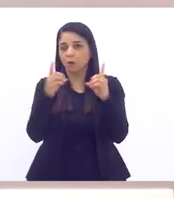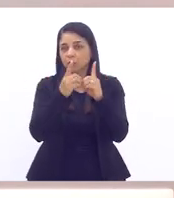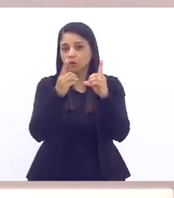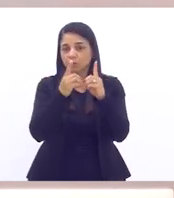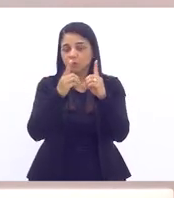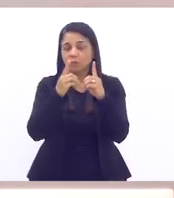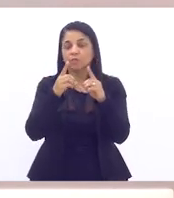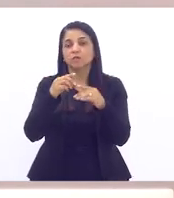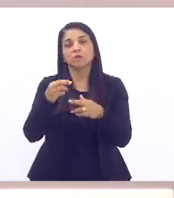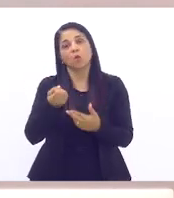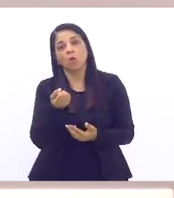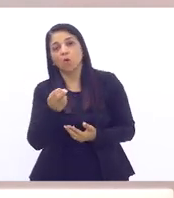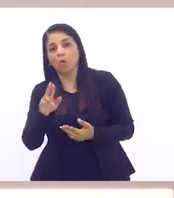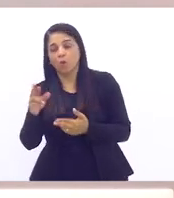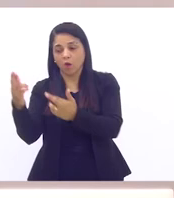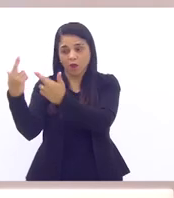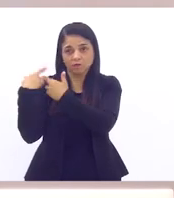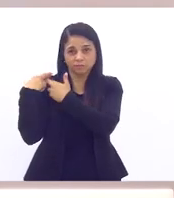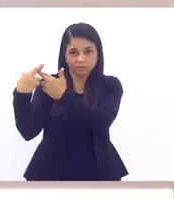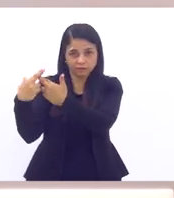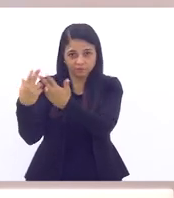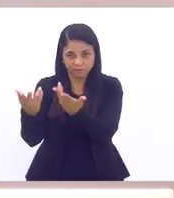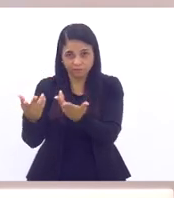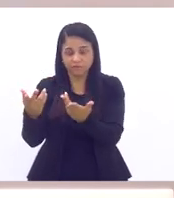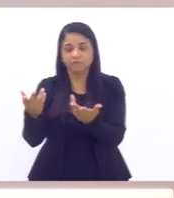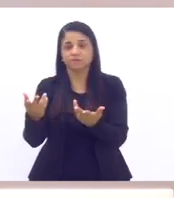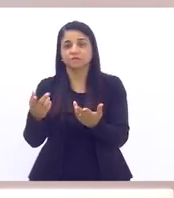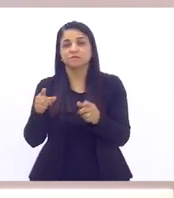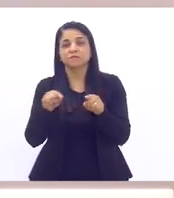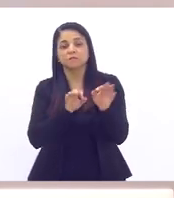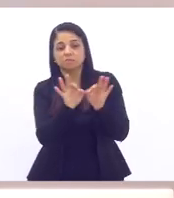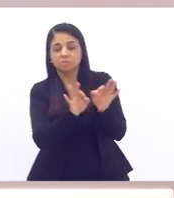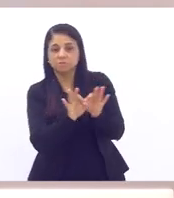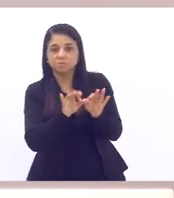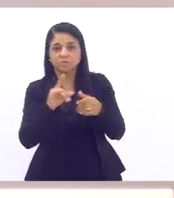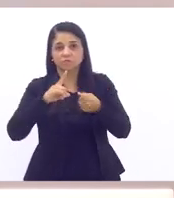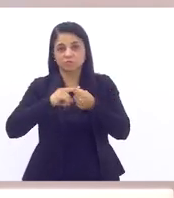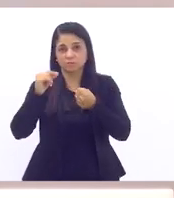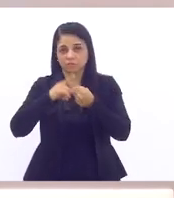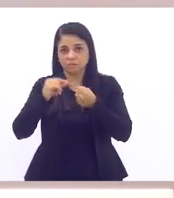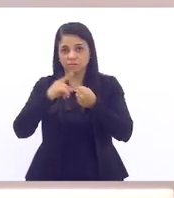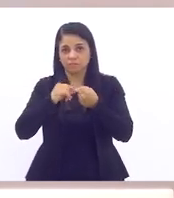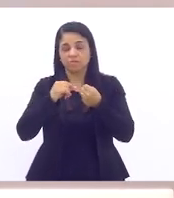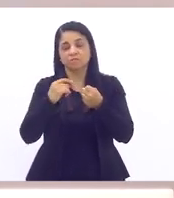responsáveis artigo primeiro fica criado o programa de assistência especializada